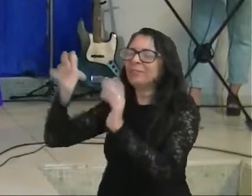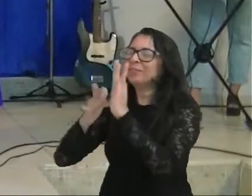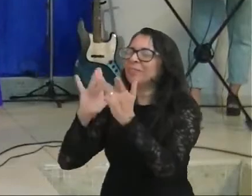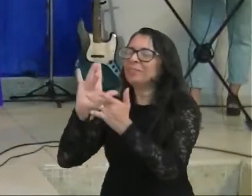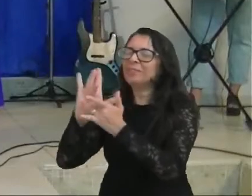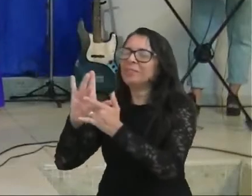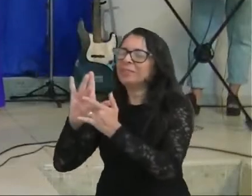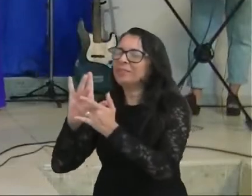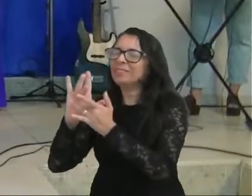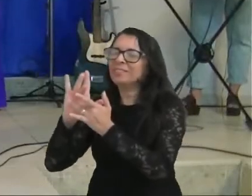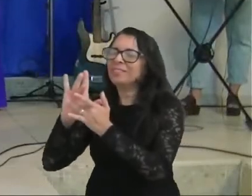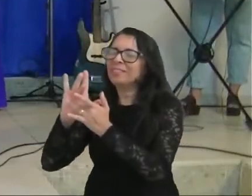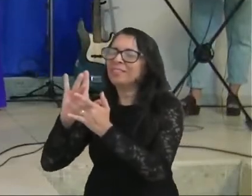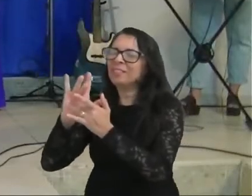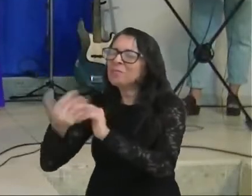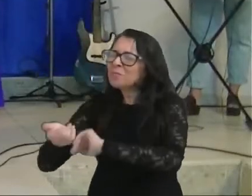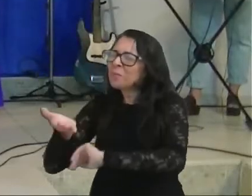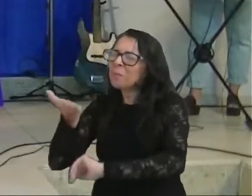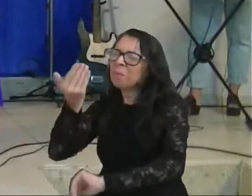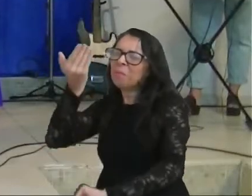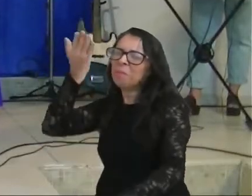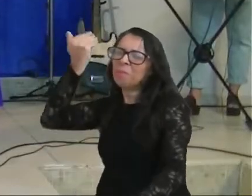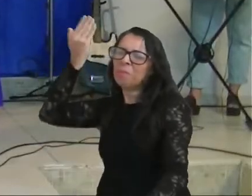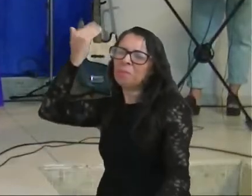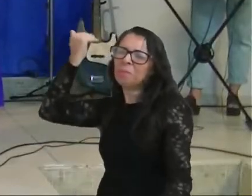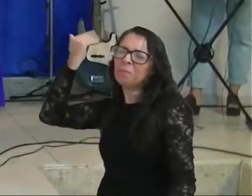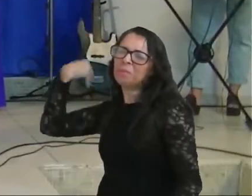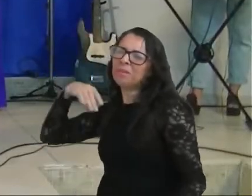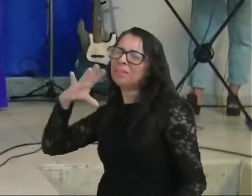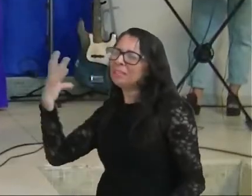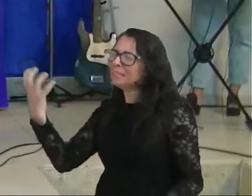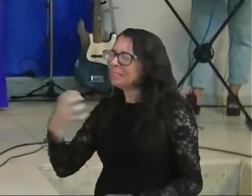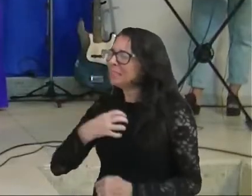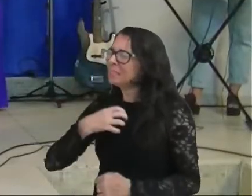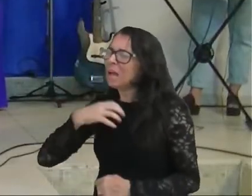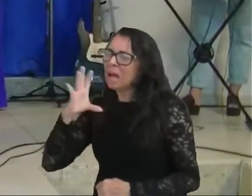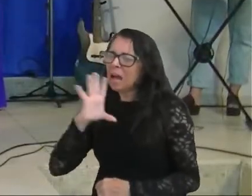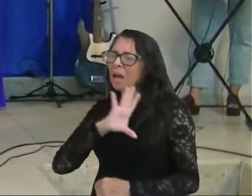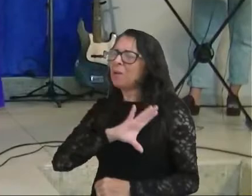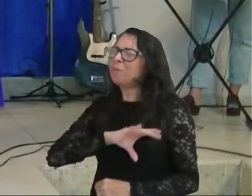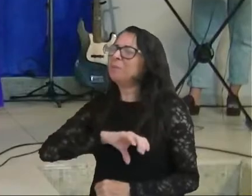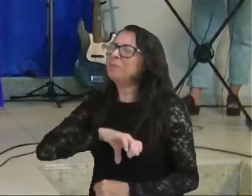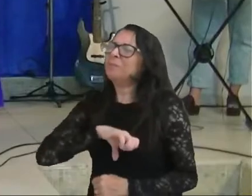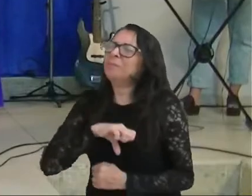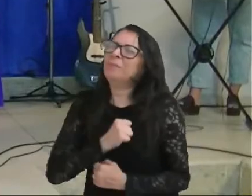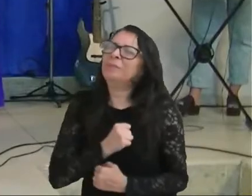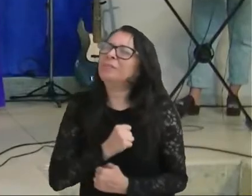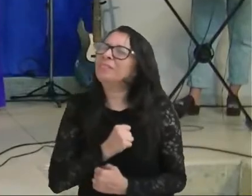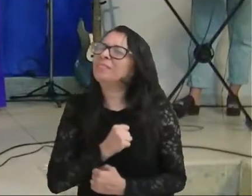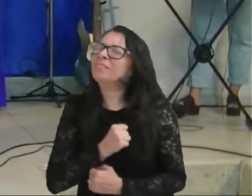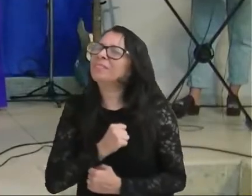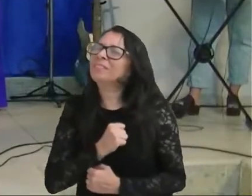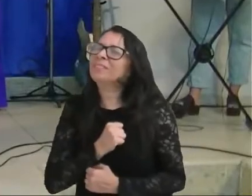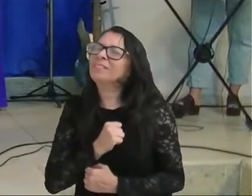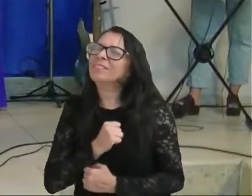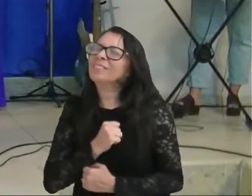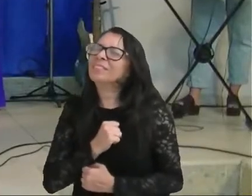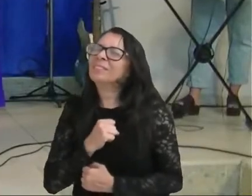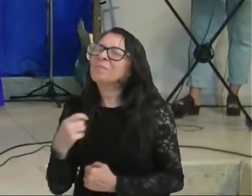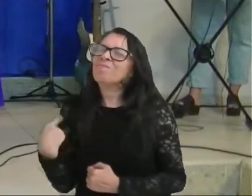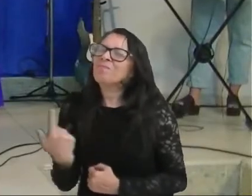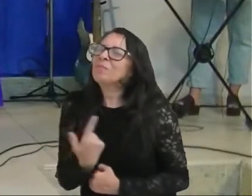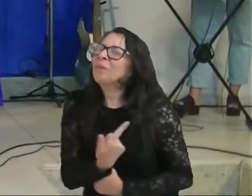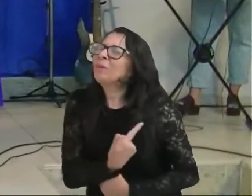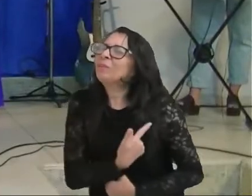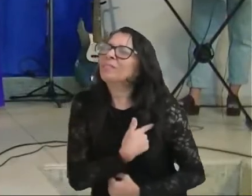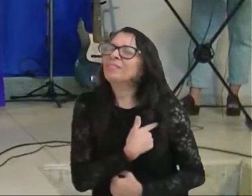mesmo antes, Deus, de nos amar o Senhor. Eu te agradeço, ó Deus, pois sabemos, ó Pai, que a tua misericórdia